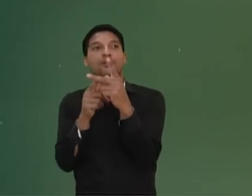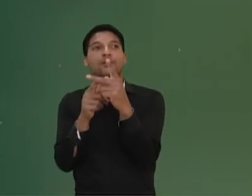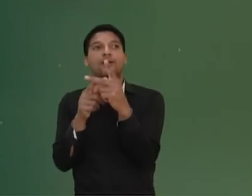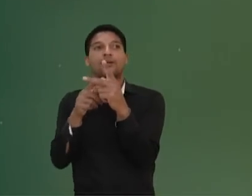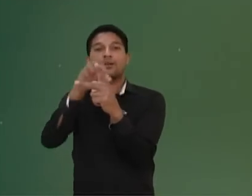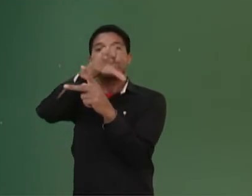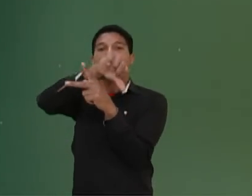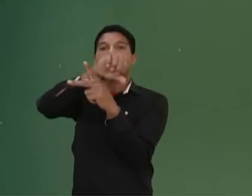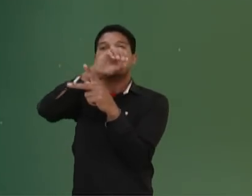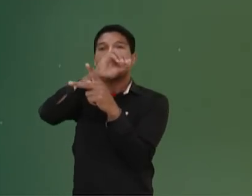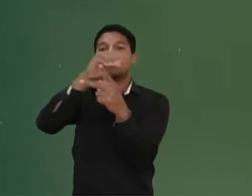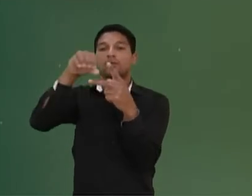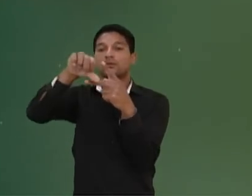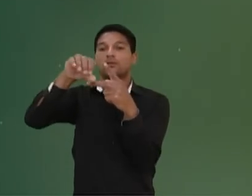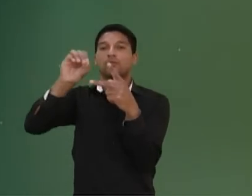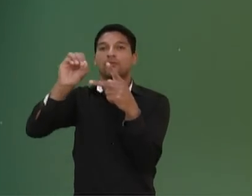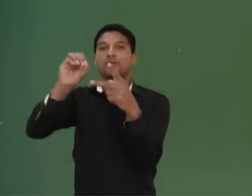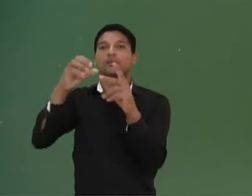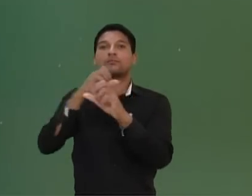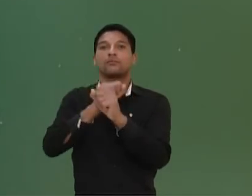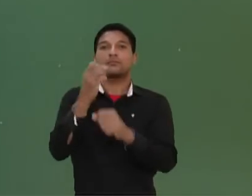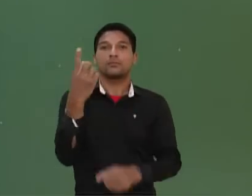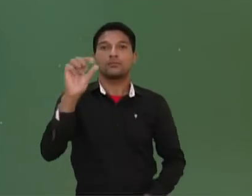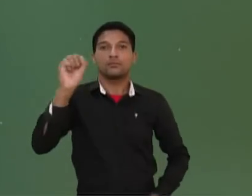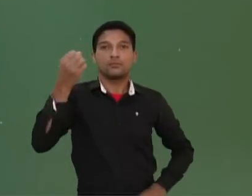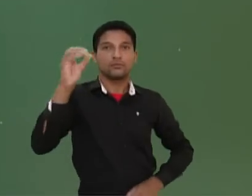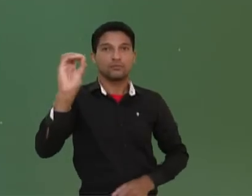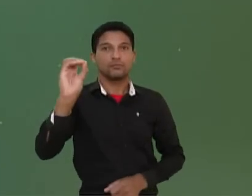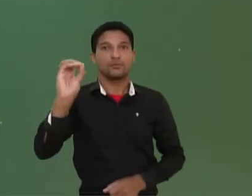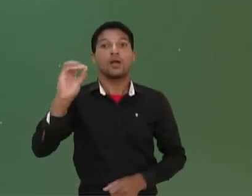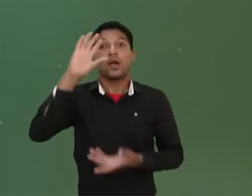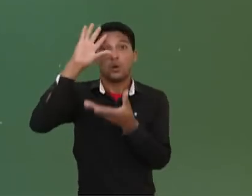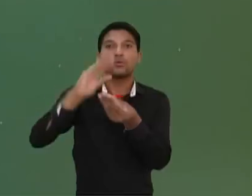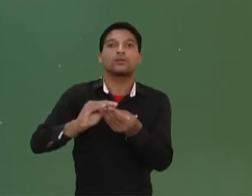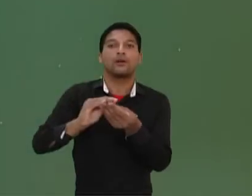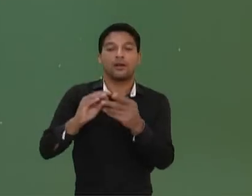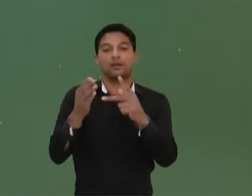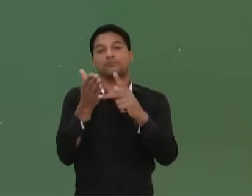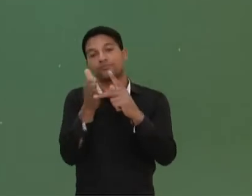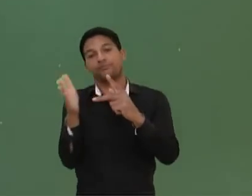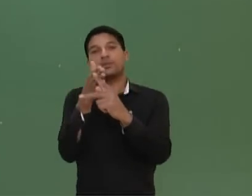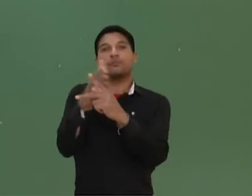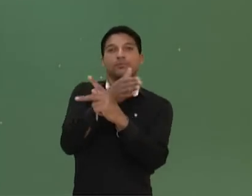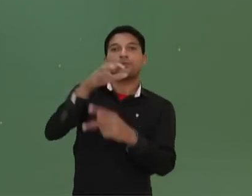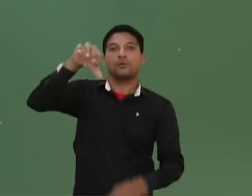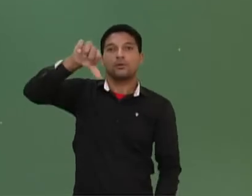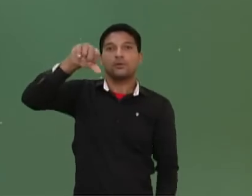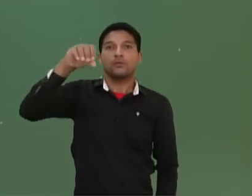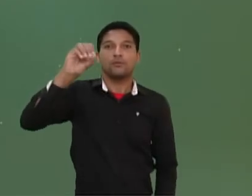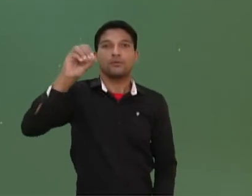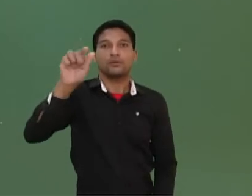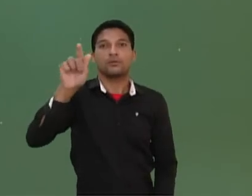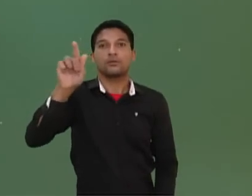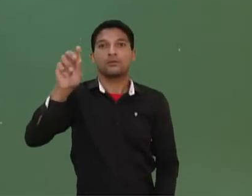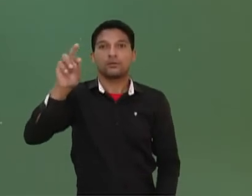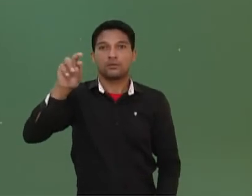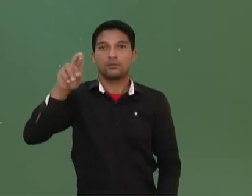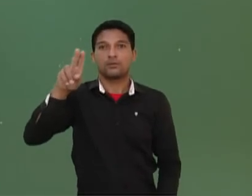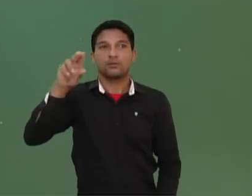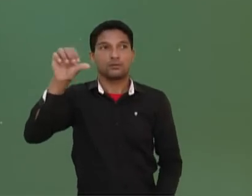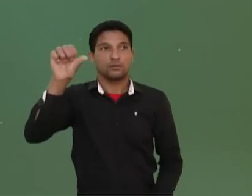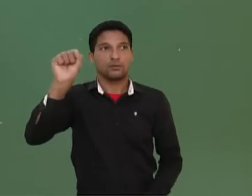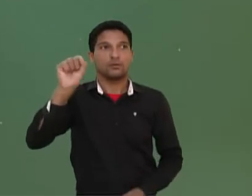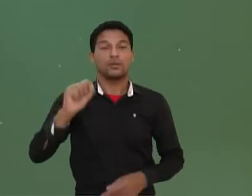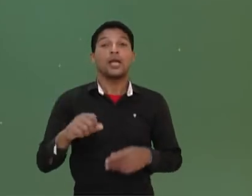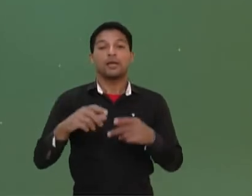a 90 graus. Certo? Então, com essa congruência de triângulos, eu garanti que os